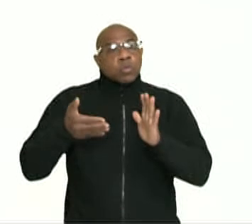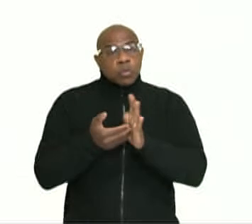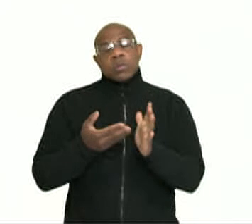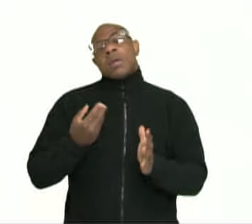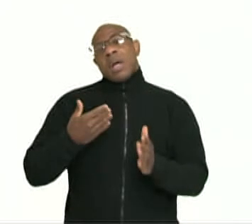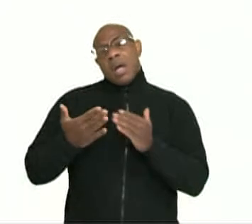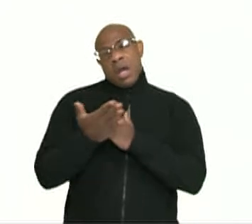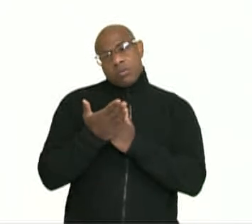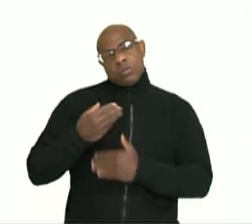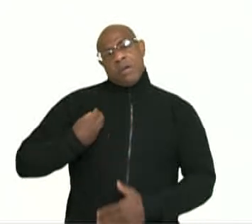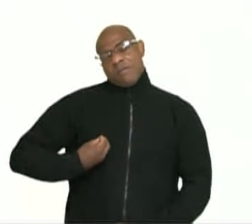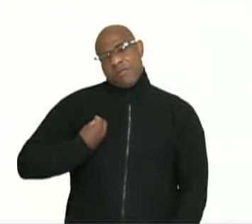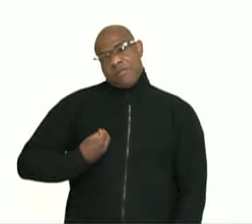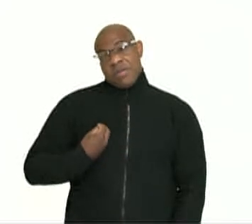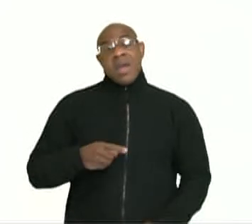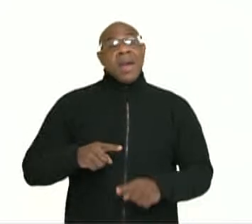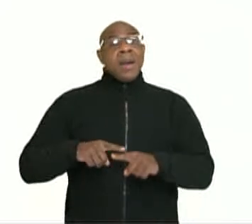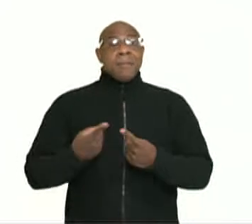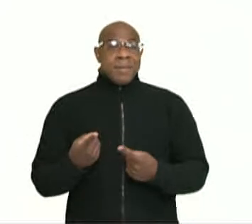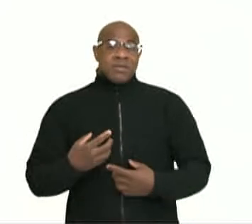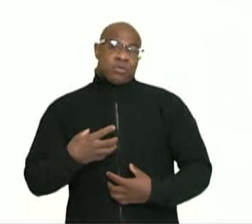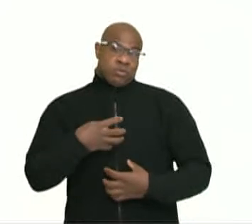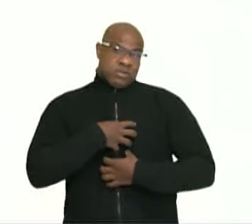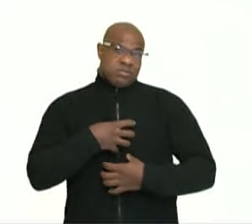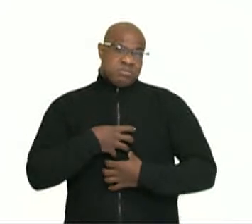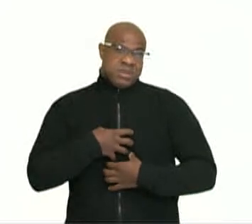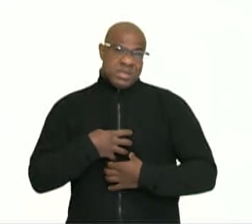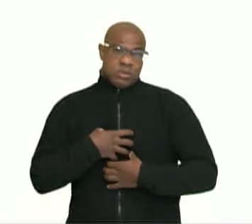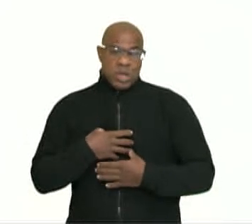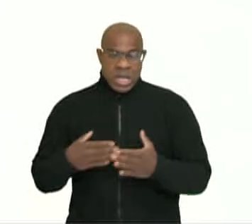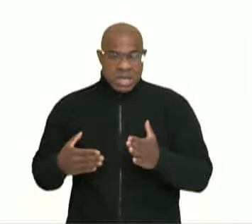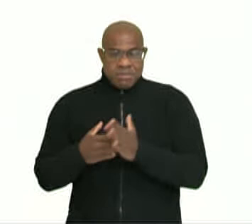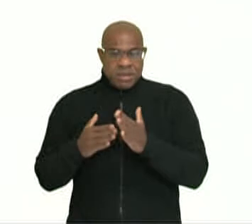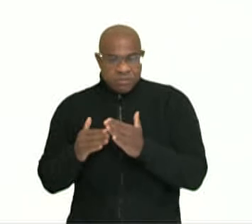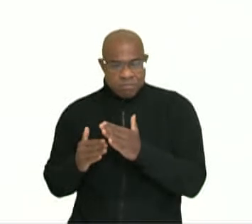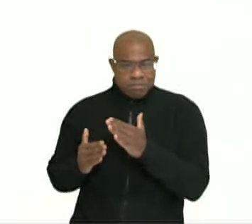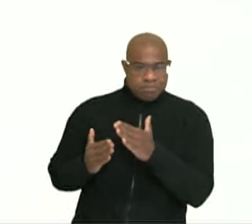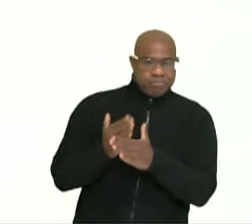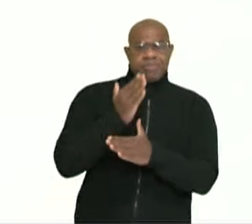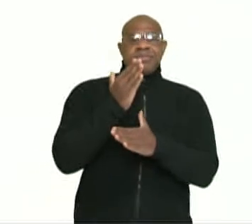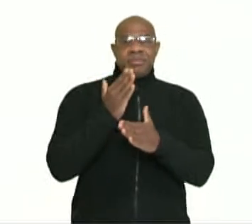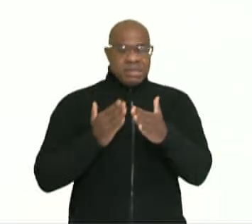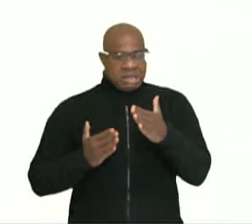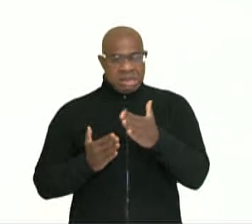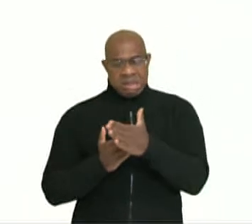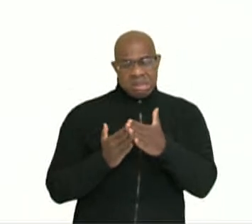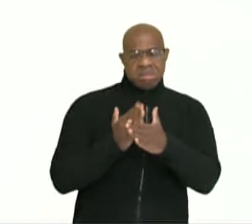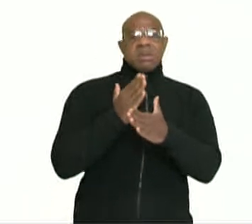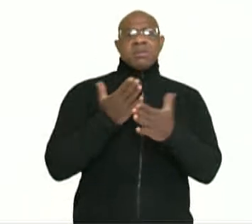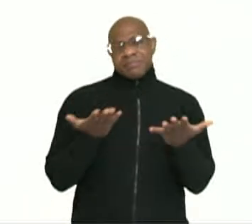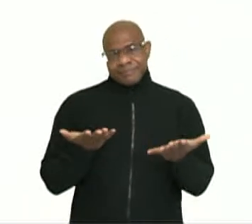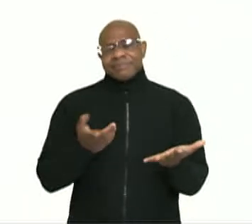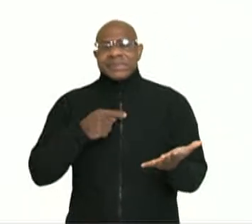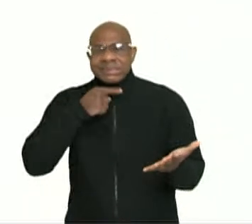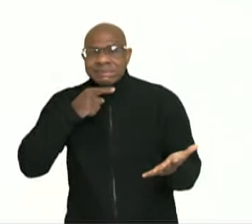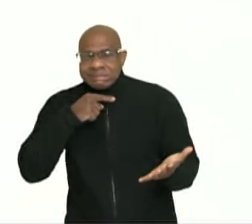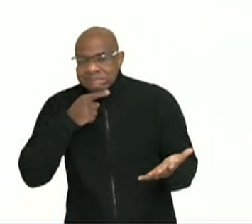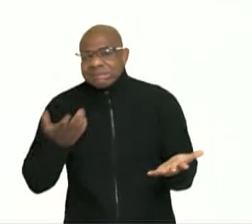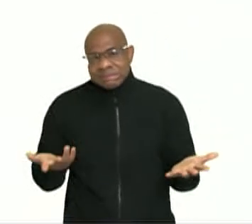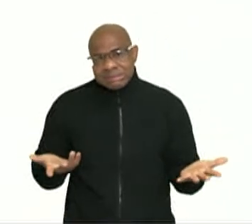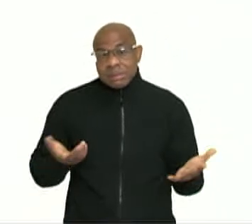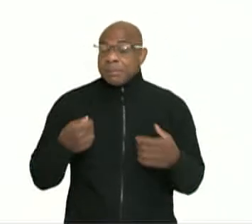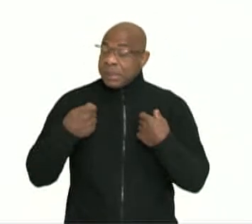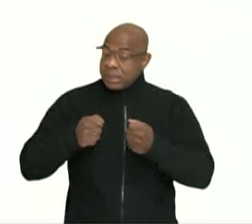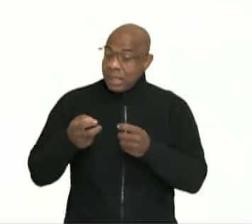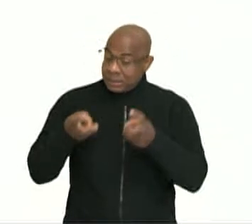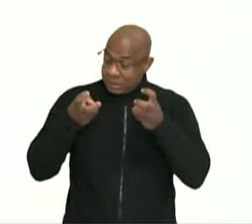problema ocorre quando os sentimentos ultrapassam os limites. A frase da especialista, né? Então precisamos prestar atenção aos